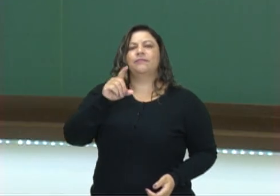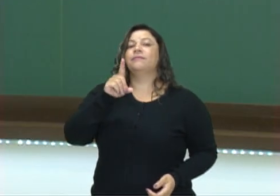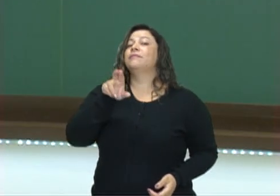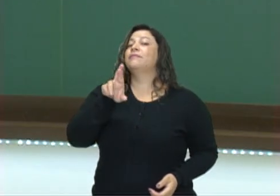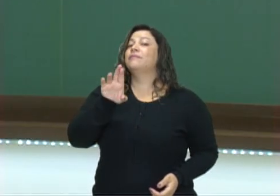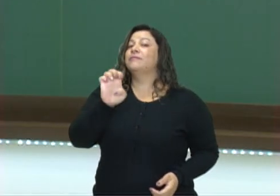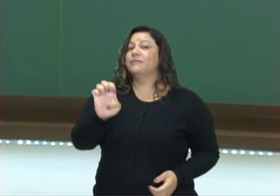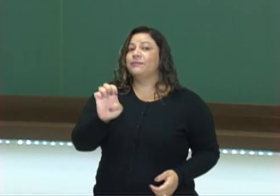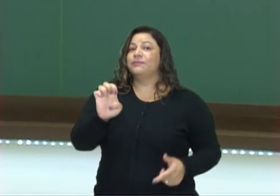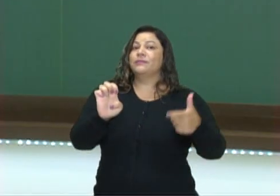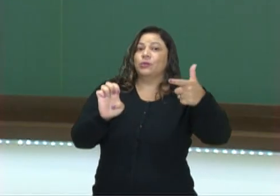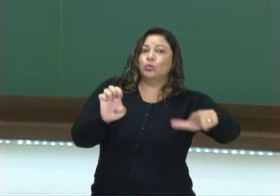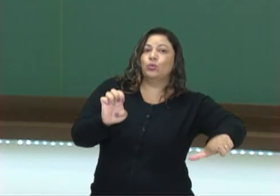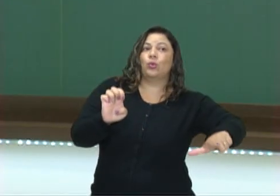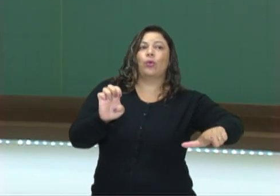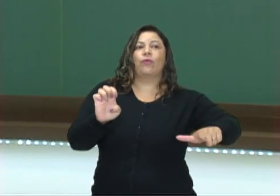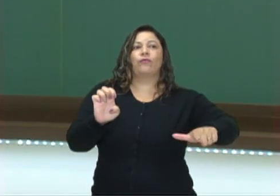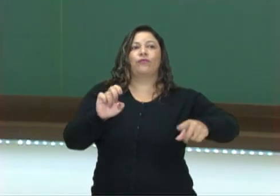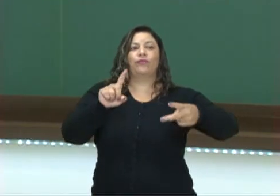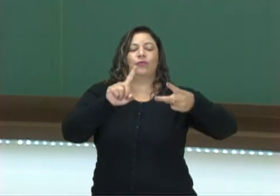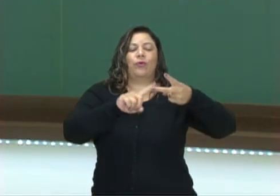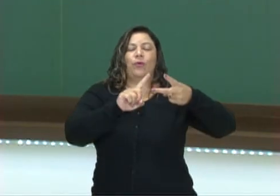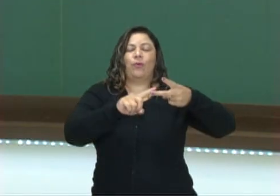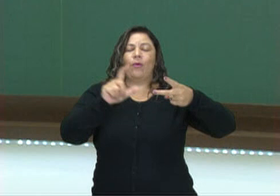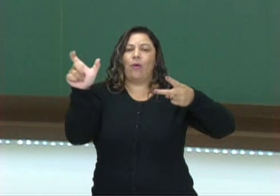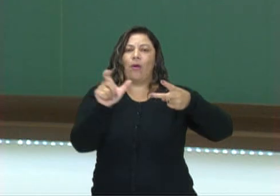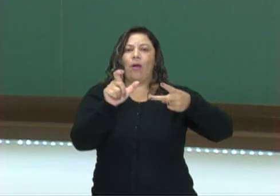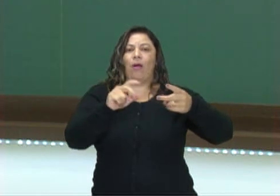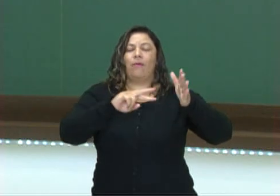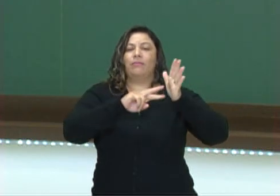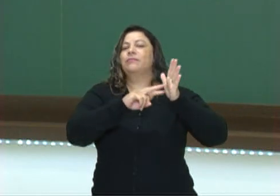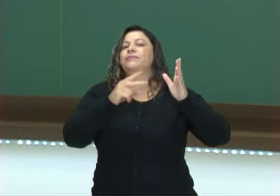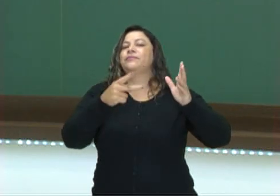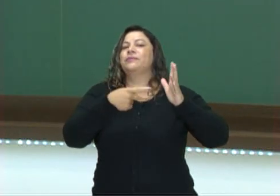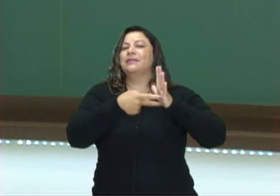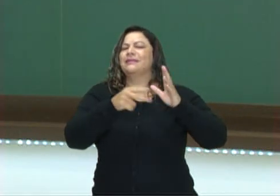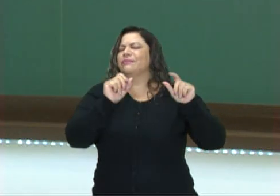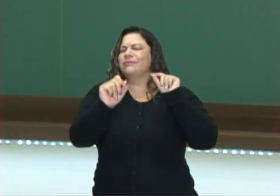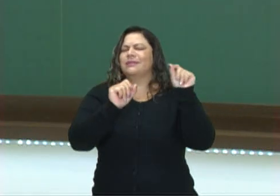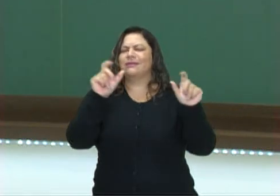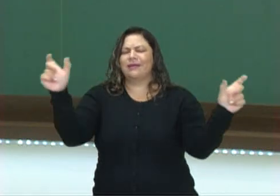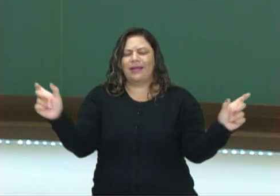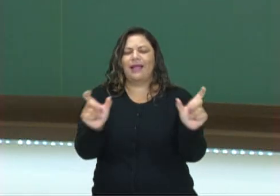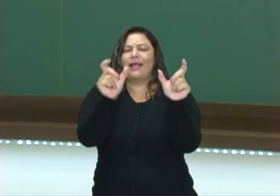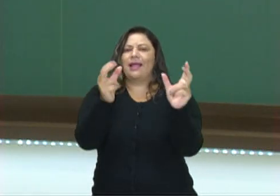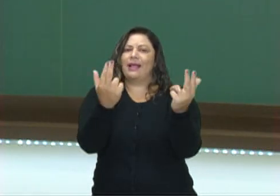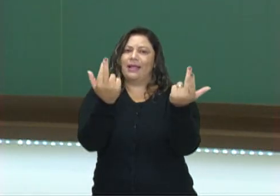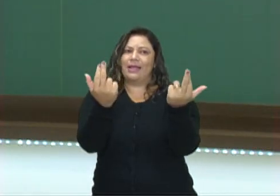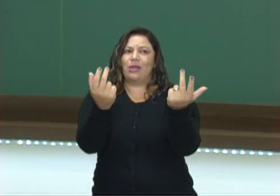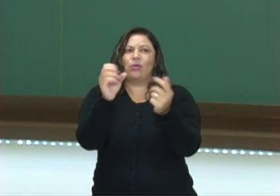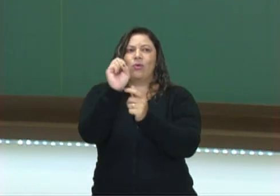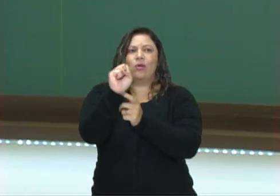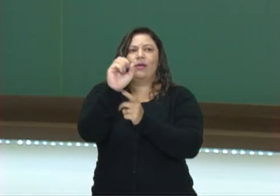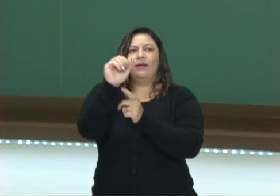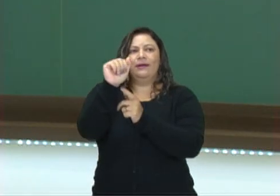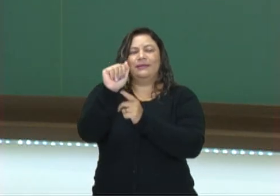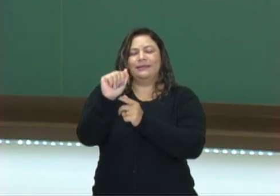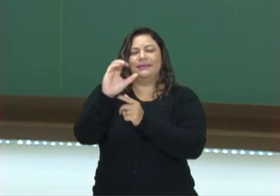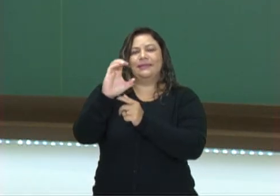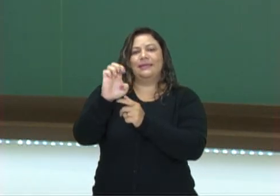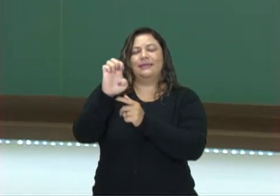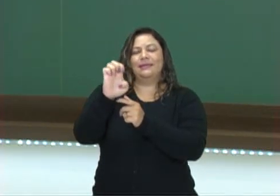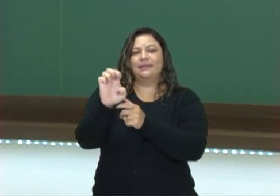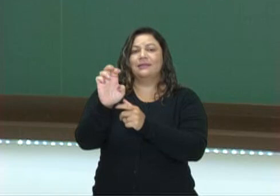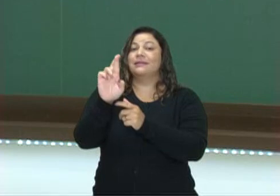foi utilizado sacerdote. Então, um sinônimo para essa palavra. Da mesma forma, celebra casamento em Libras. Nós temos